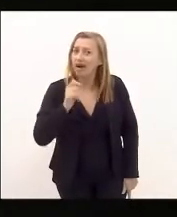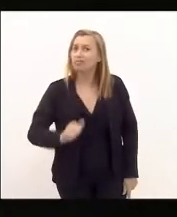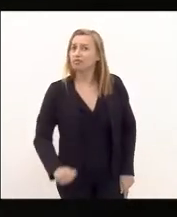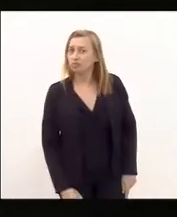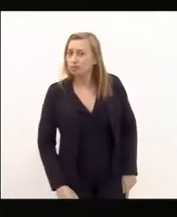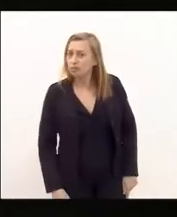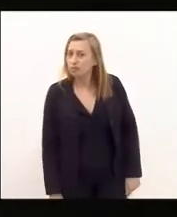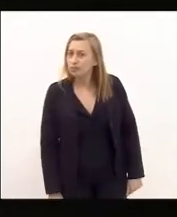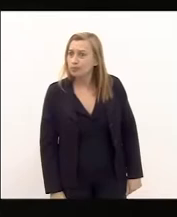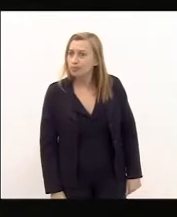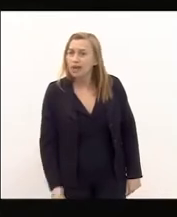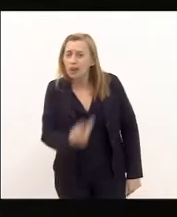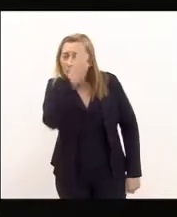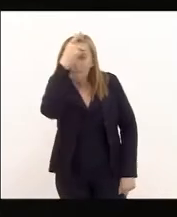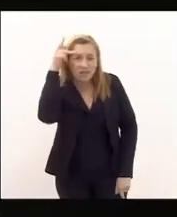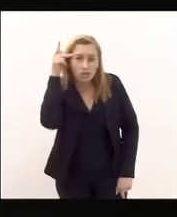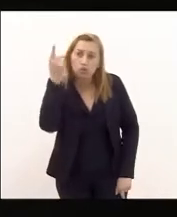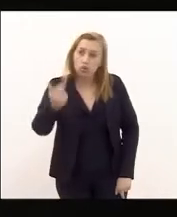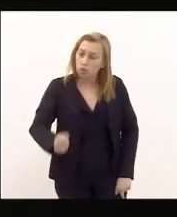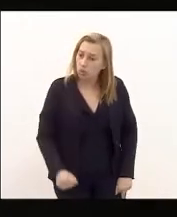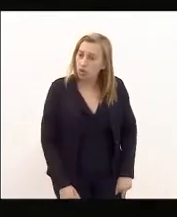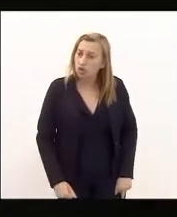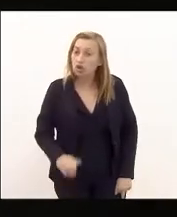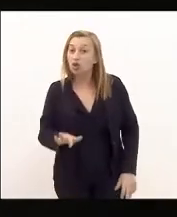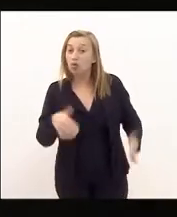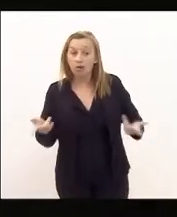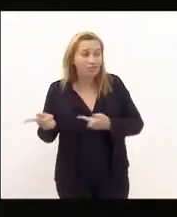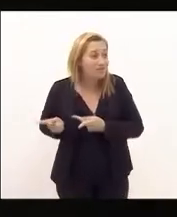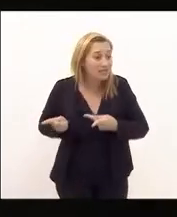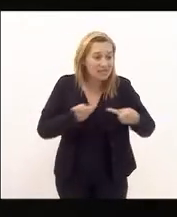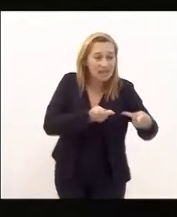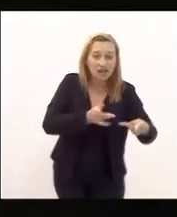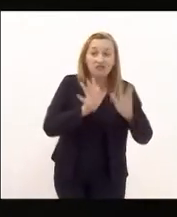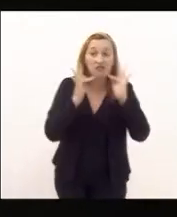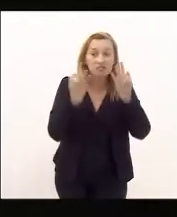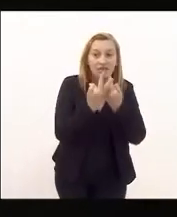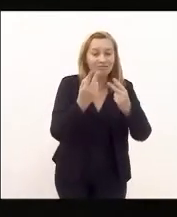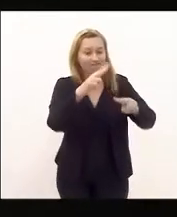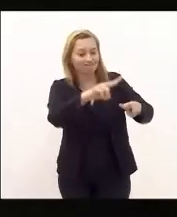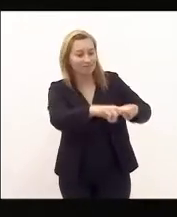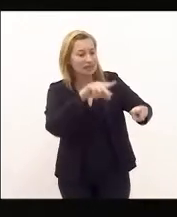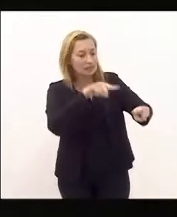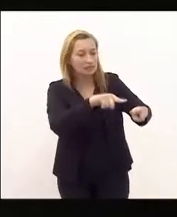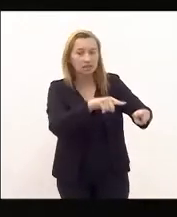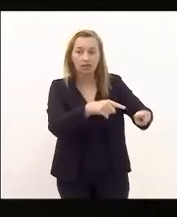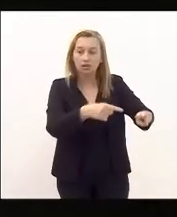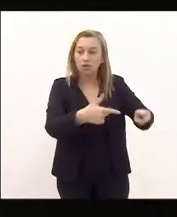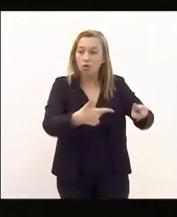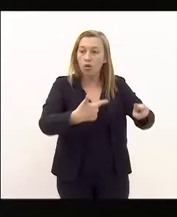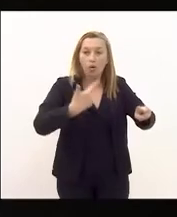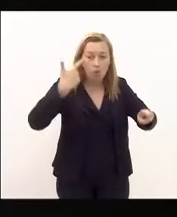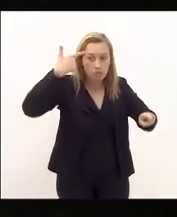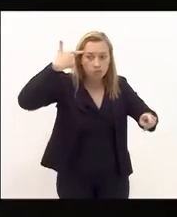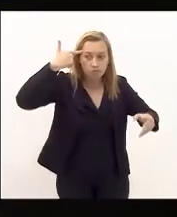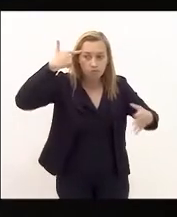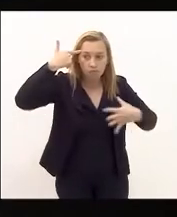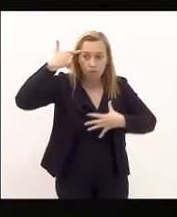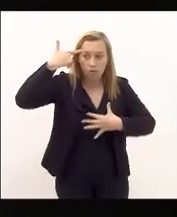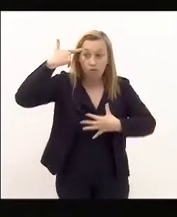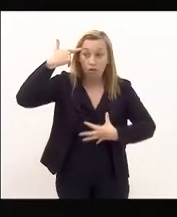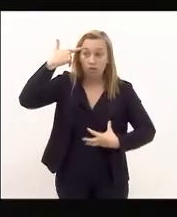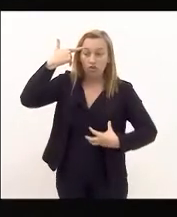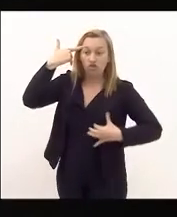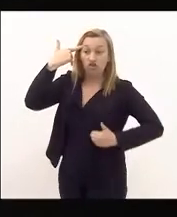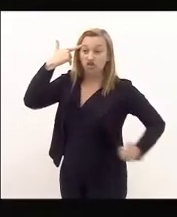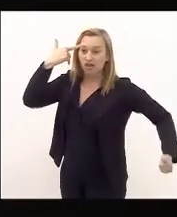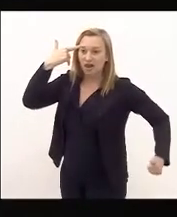de pessoas que, quando vão visitar seus familiares, são assaltados. Se vocês não